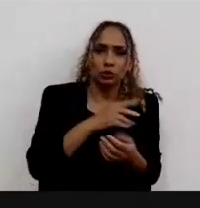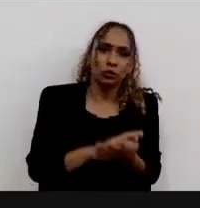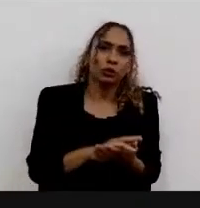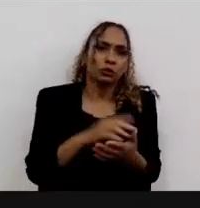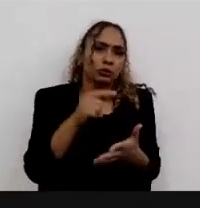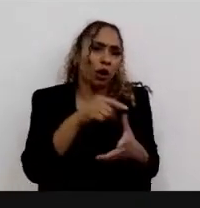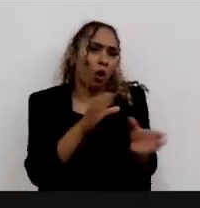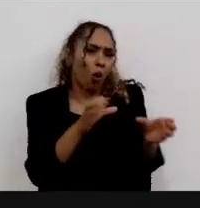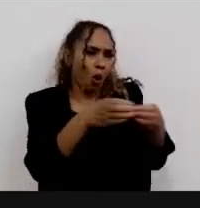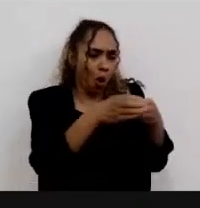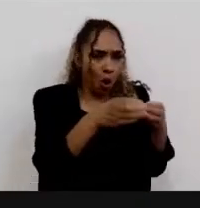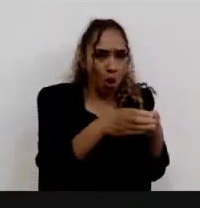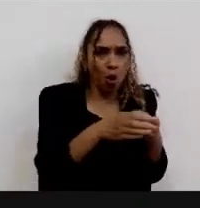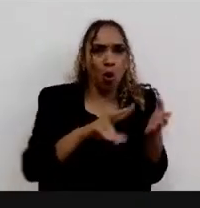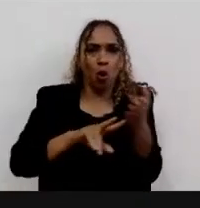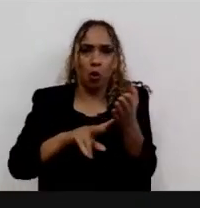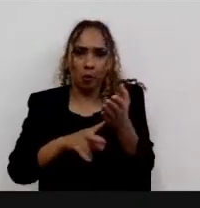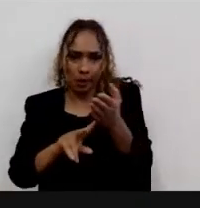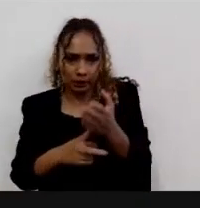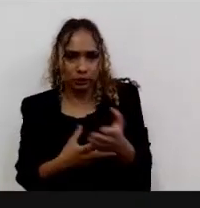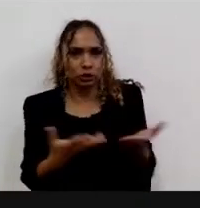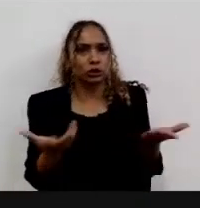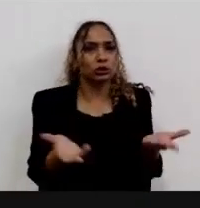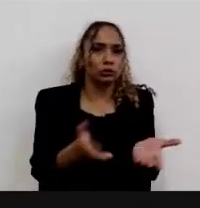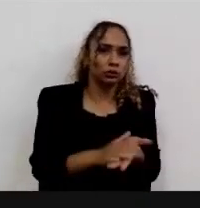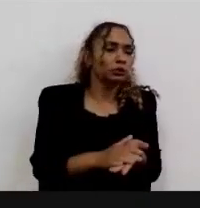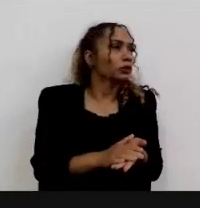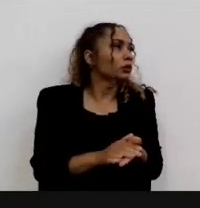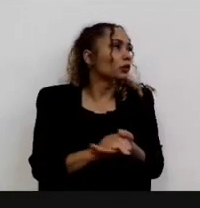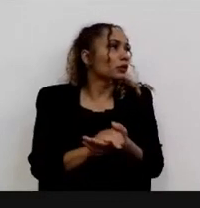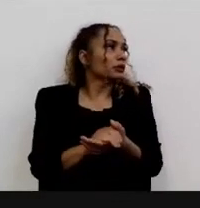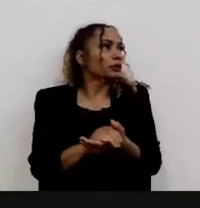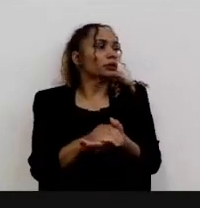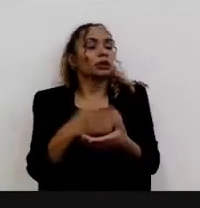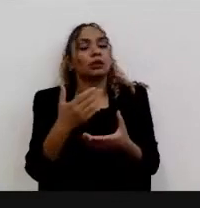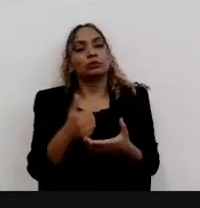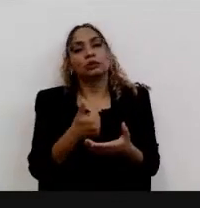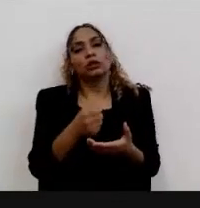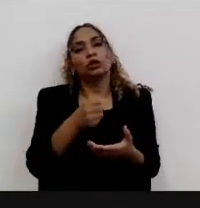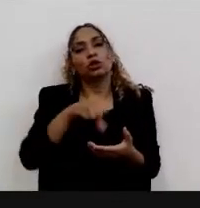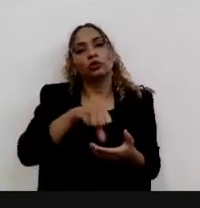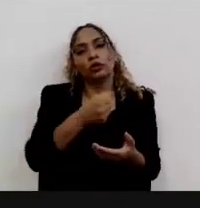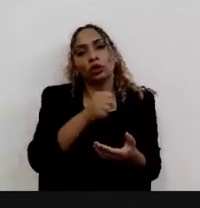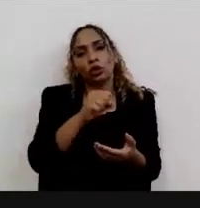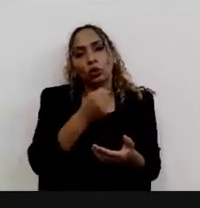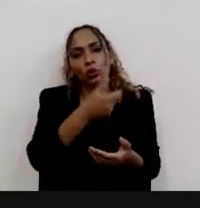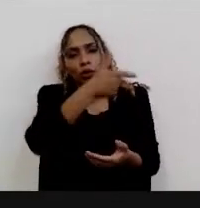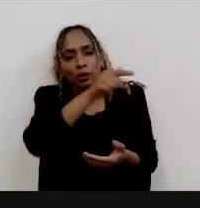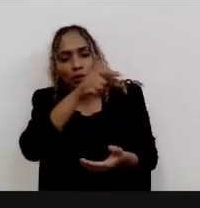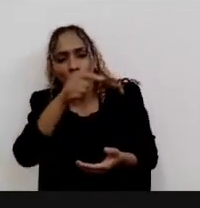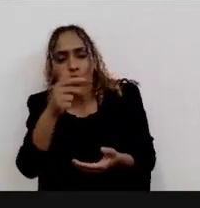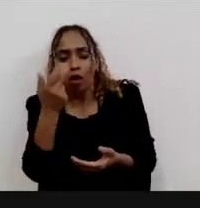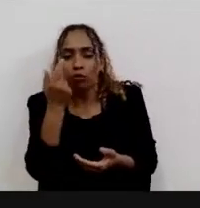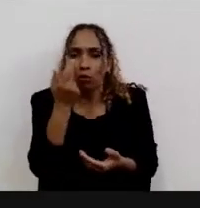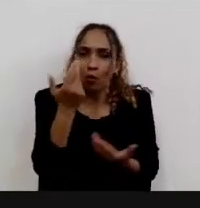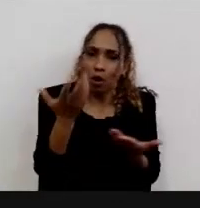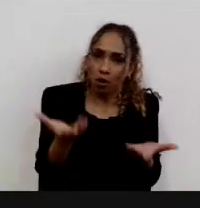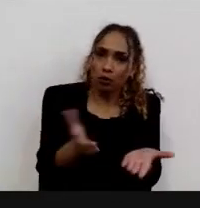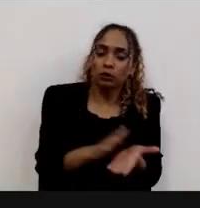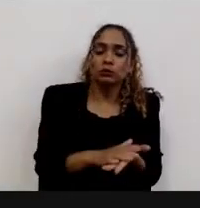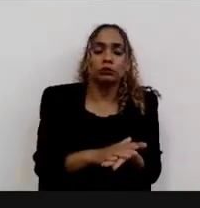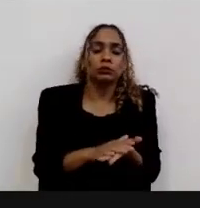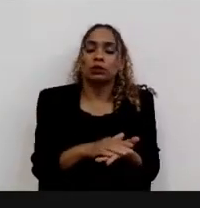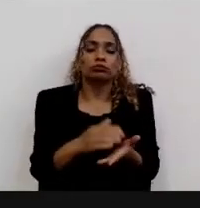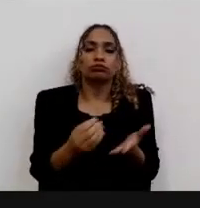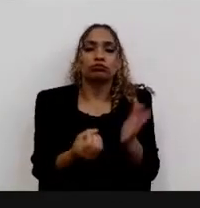órgãos, partidos, entidades, as padronizações da Lei Complementar 95 de 98, repetições comuns, e nada